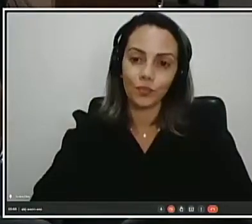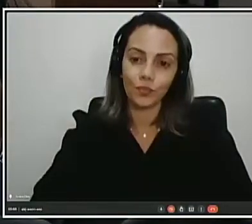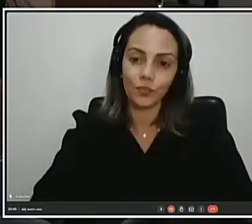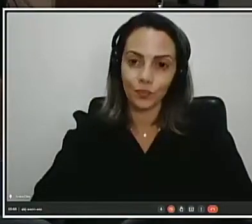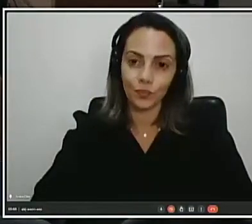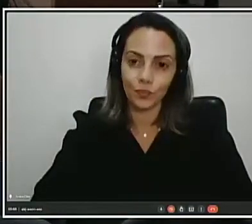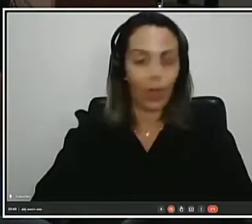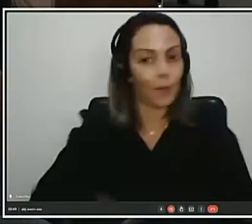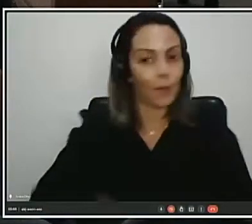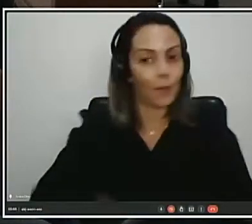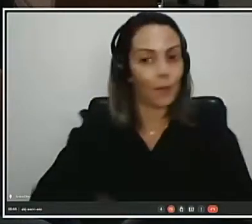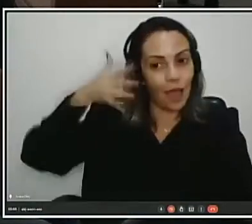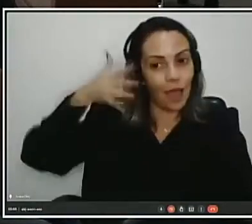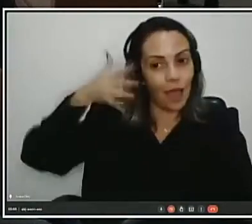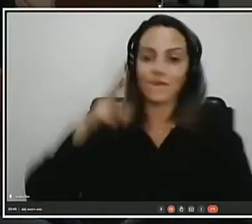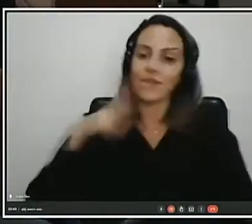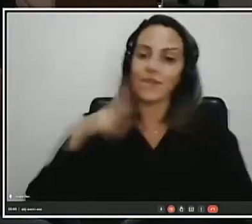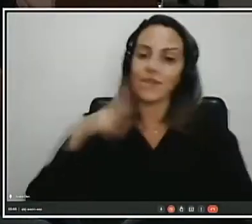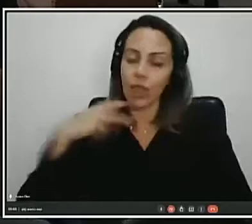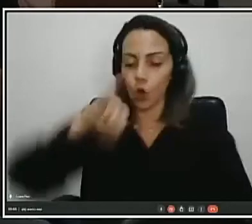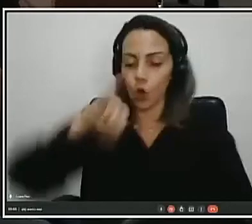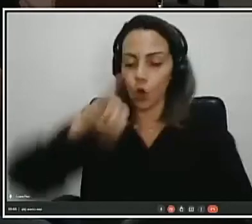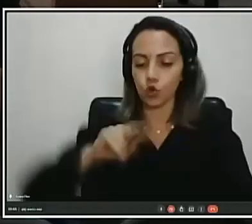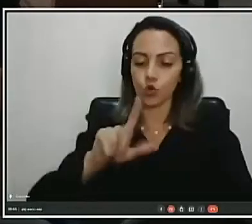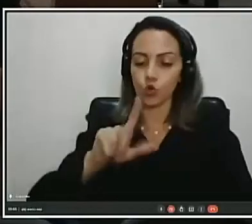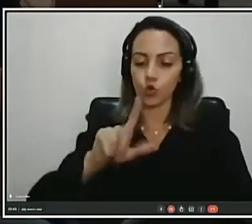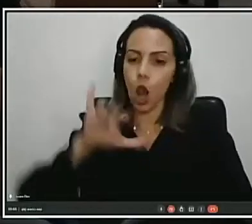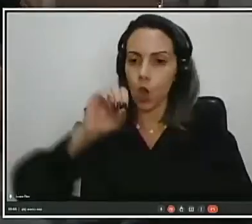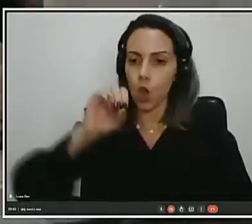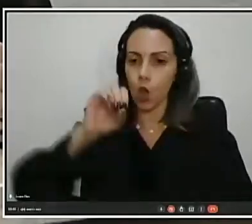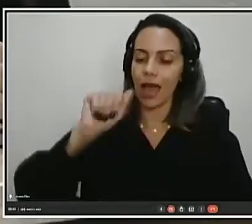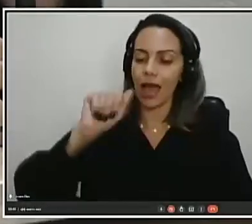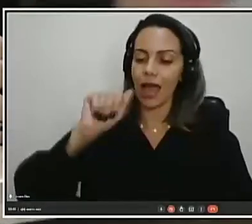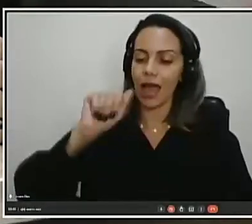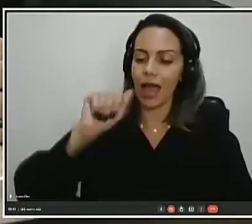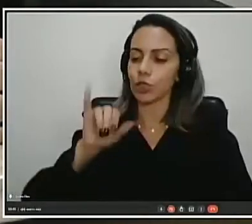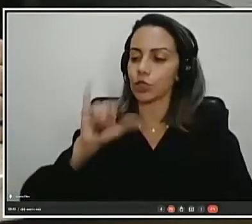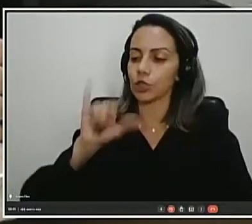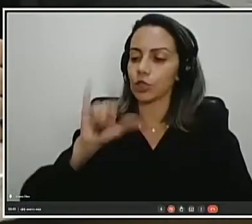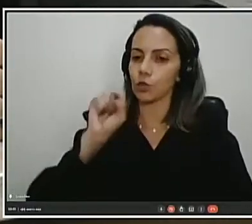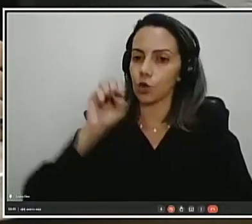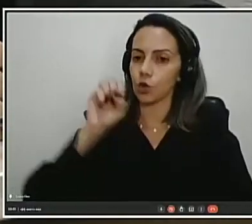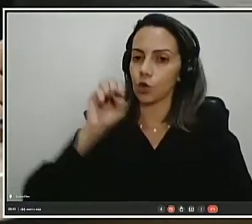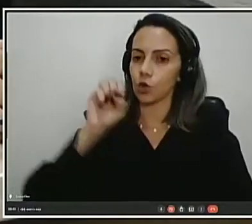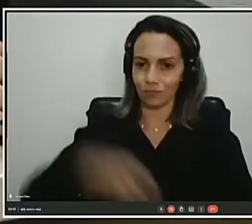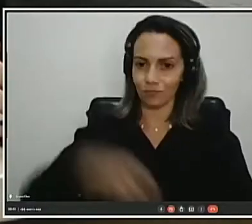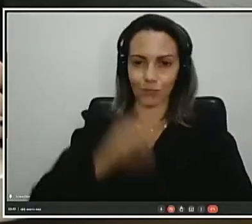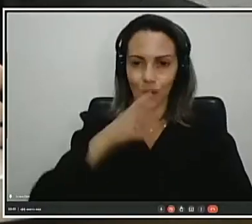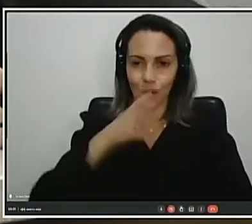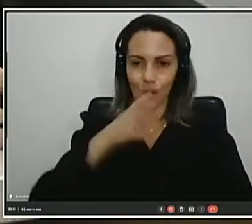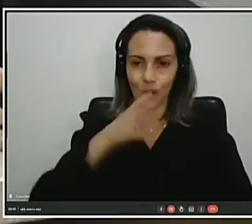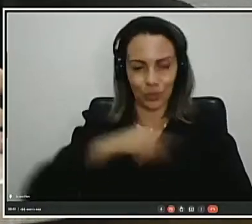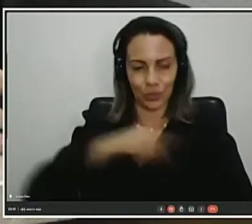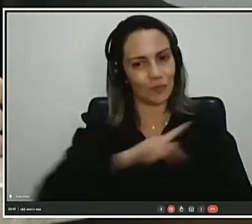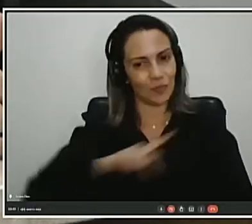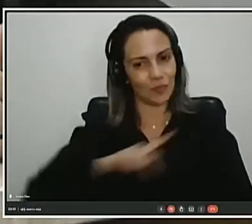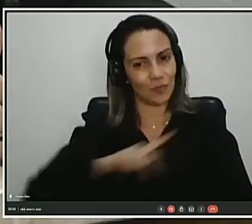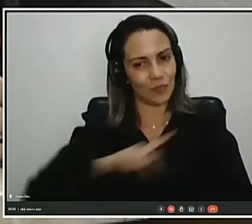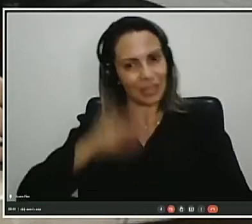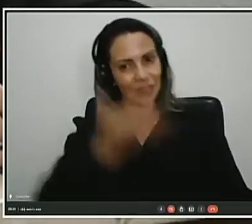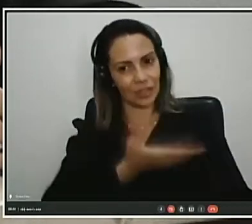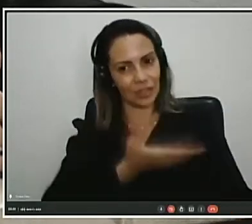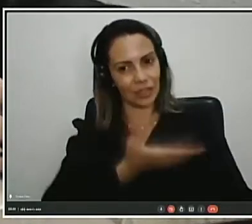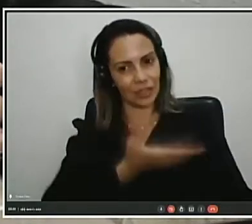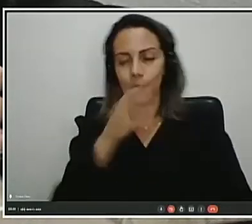Com a palavra, vereador Júlio Adilson Pires Filho. Boa noite, senhor presidente. Boa